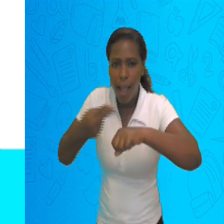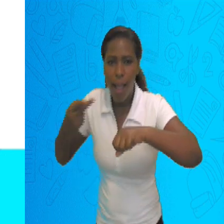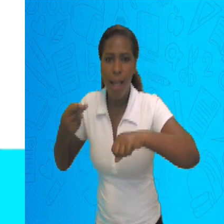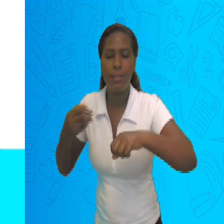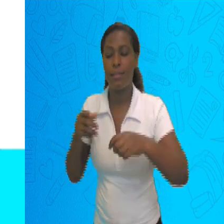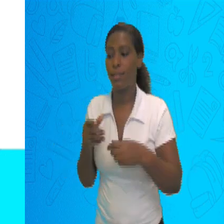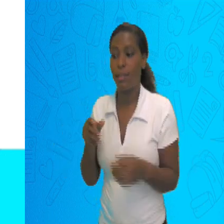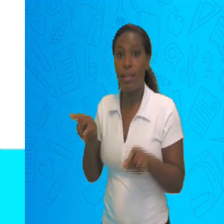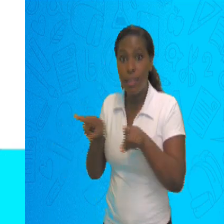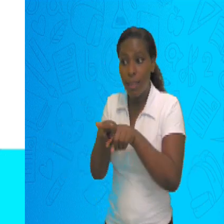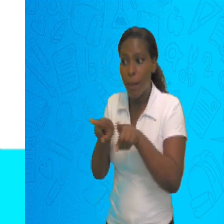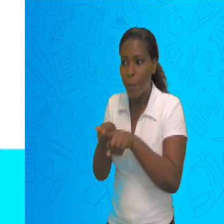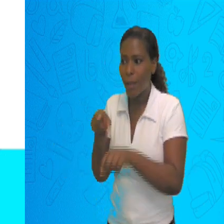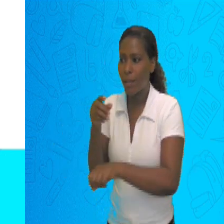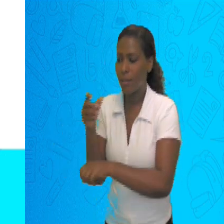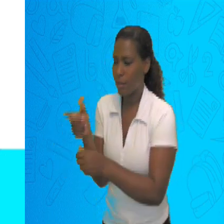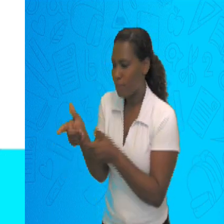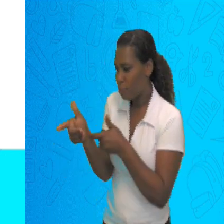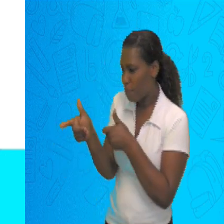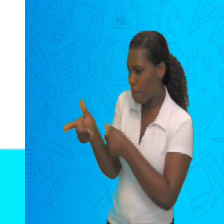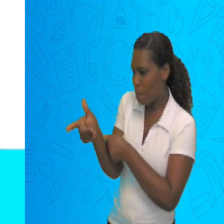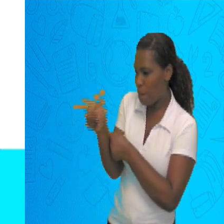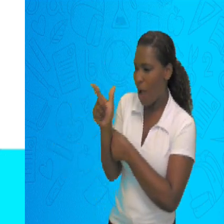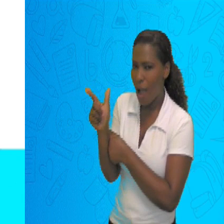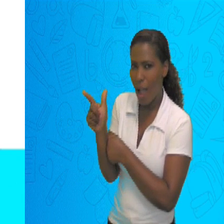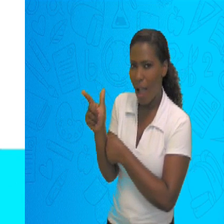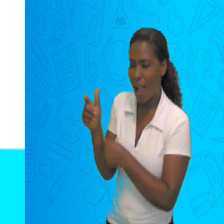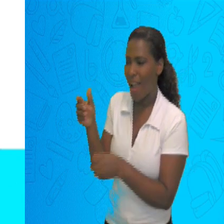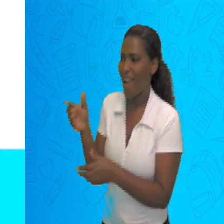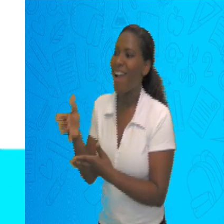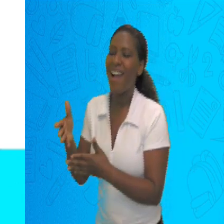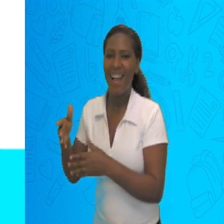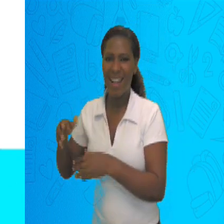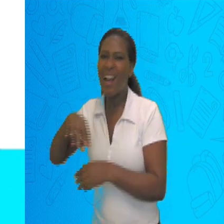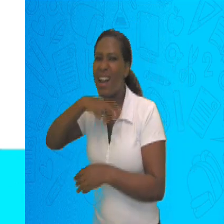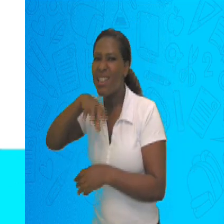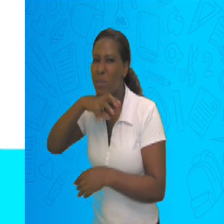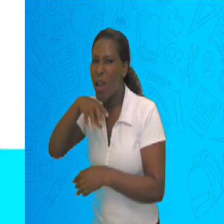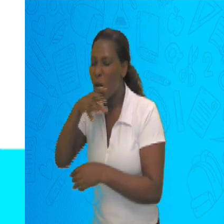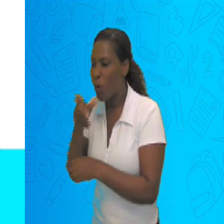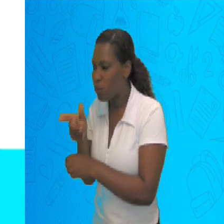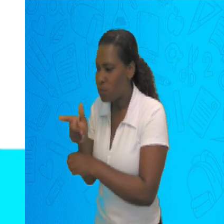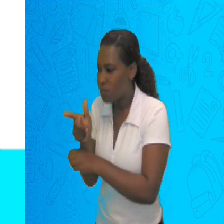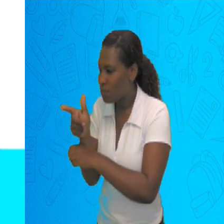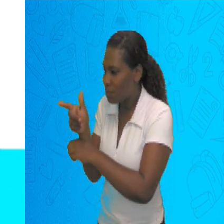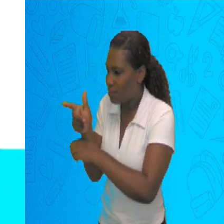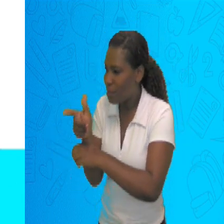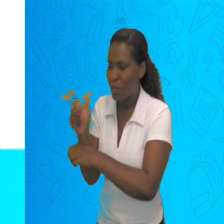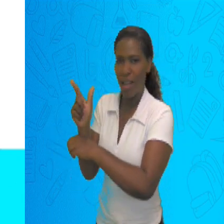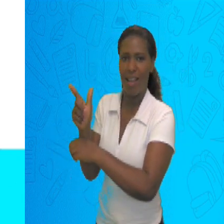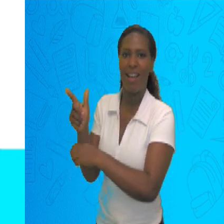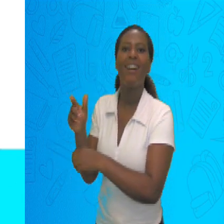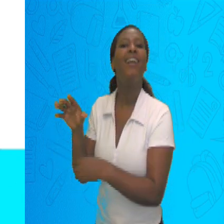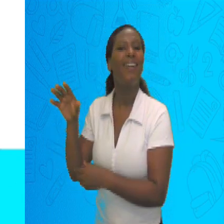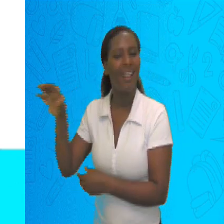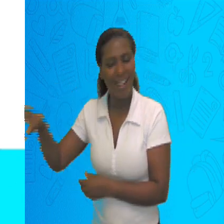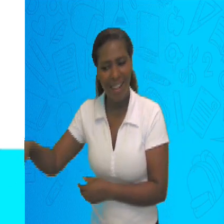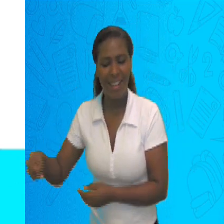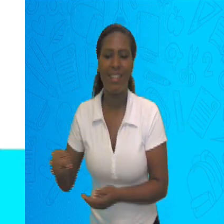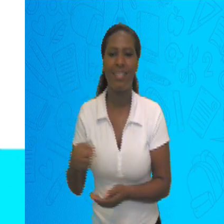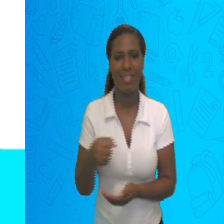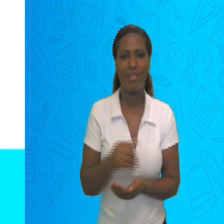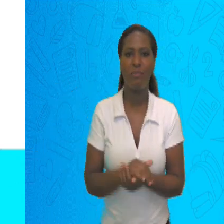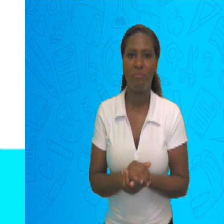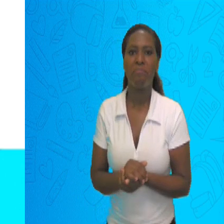podemos ver aqui nessas figuras representadas. Aqui, no caso, a pesca, aqui